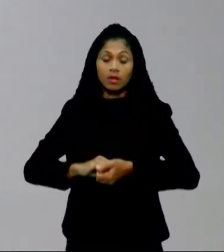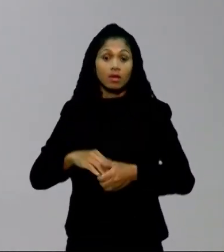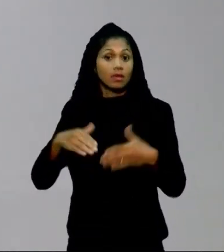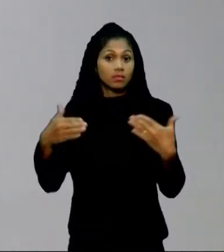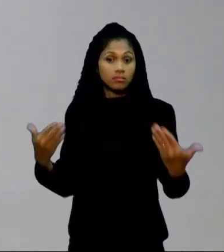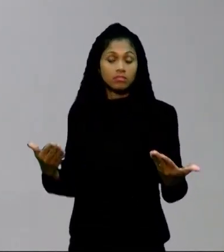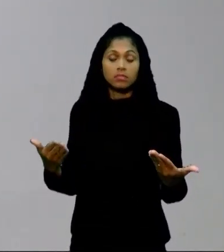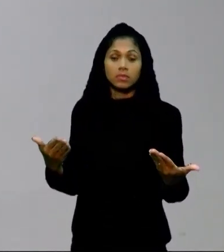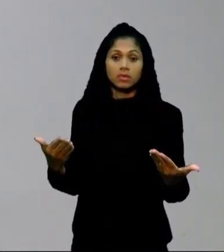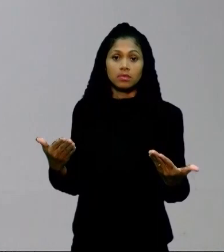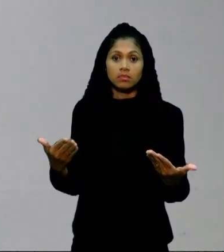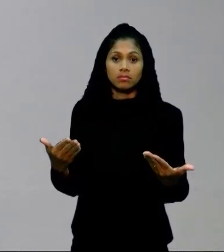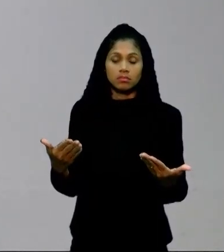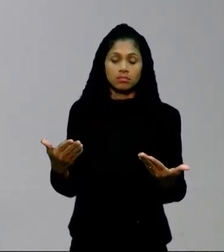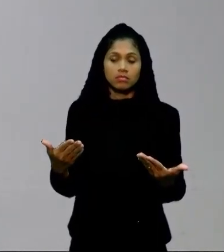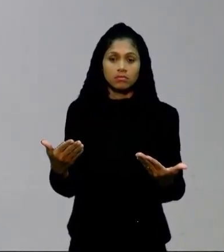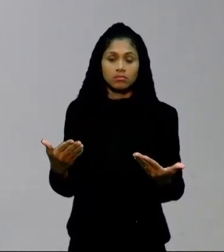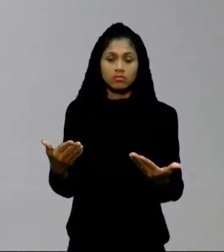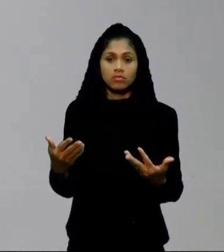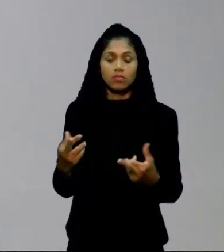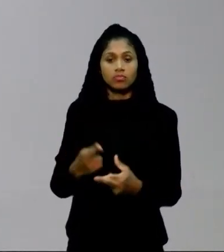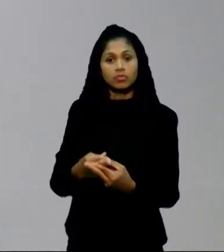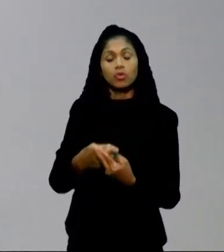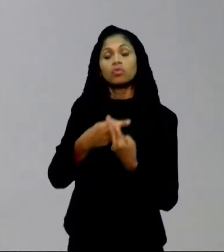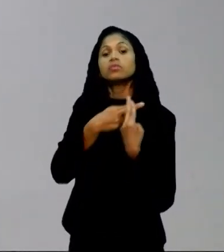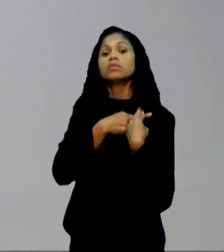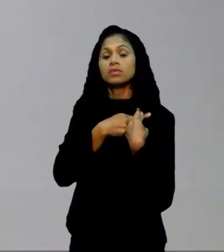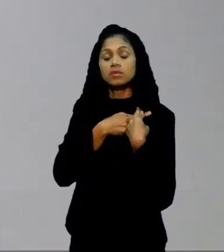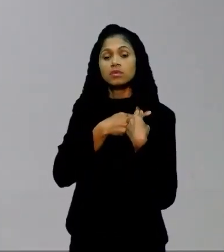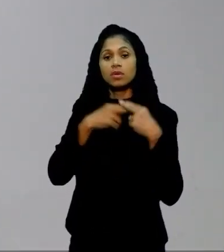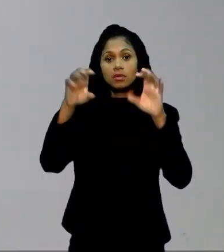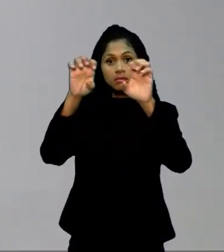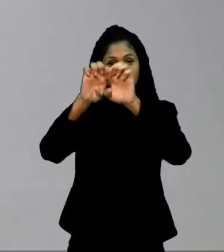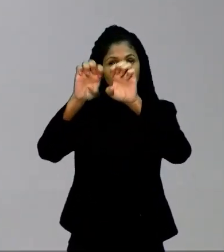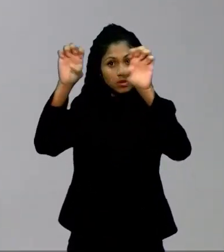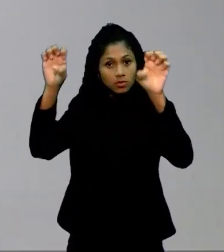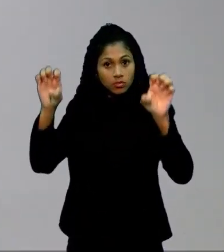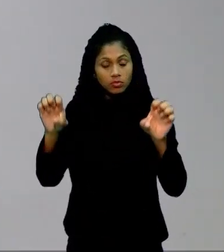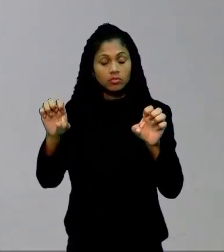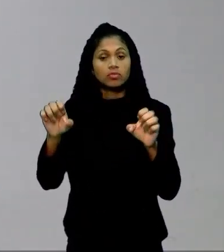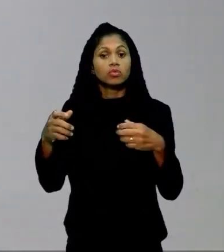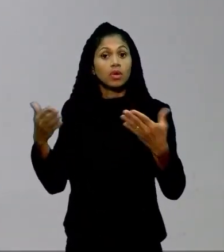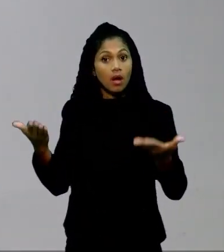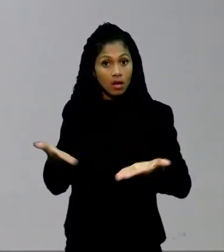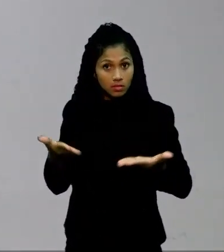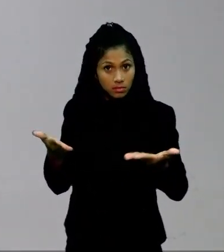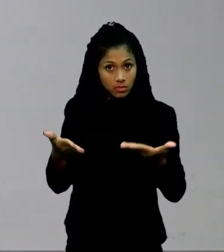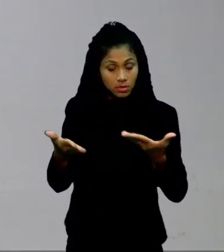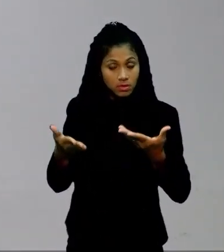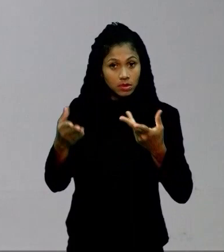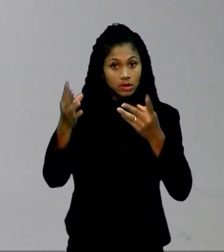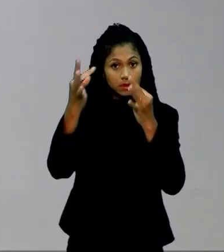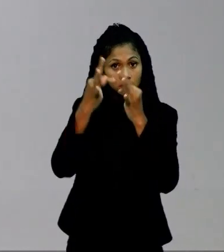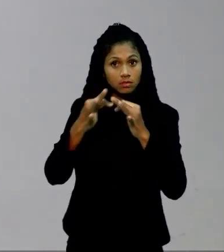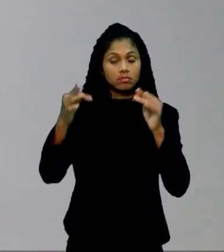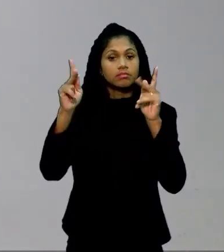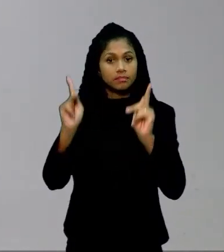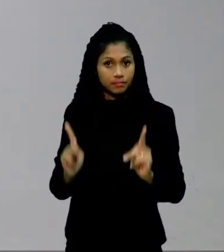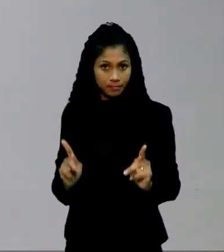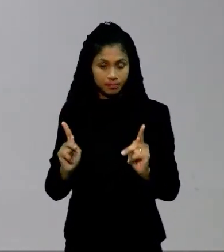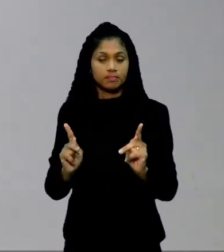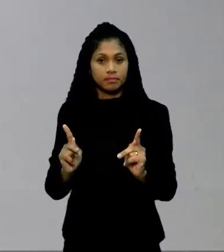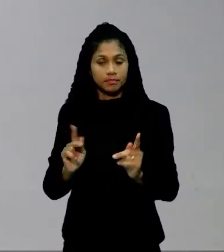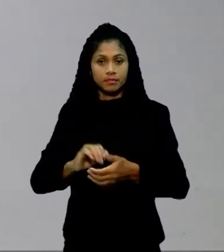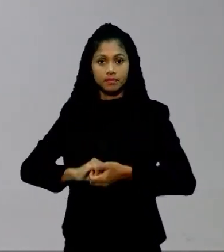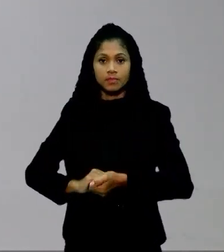Então, eles foram um dos responsáveis pela estrutura atual da tabela periódica. Então, esses três eu vou falar